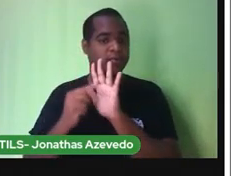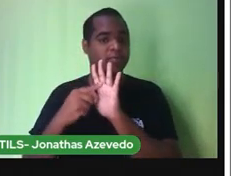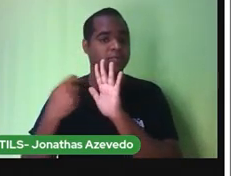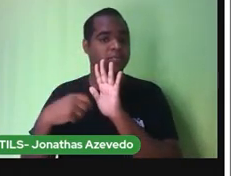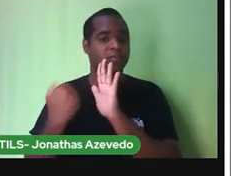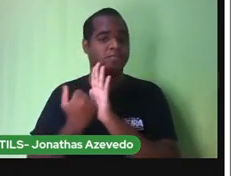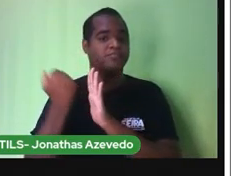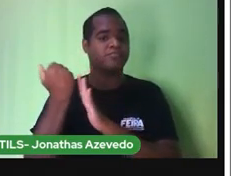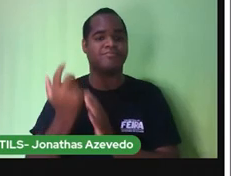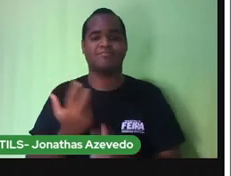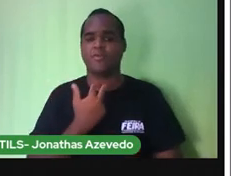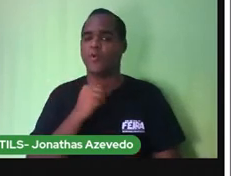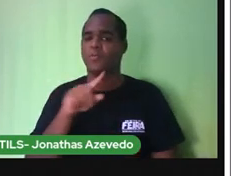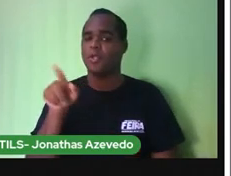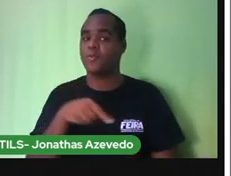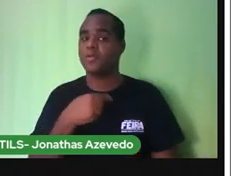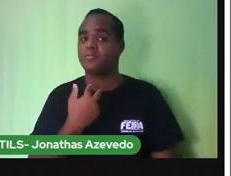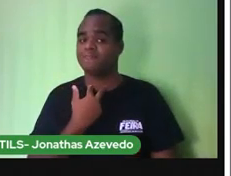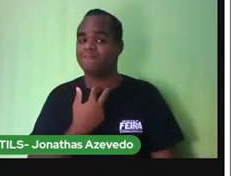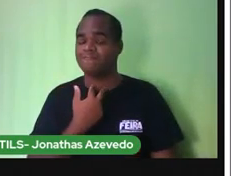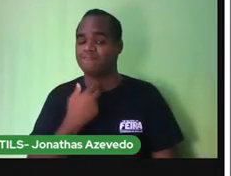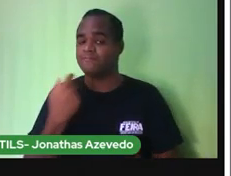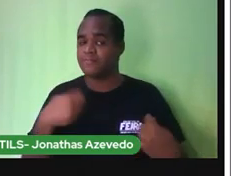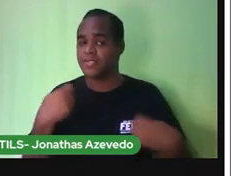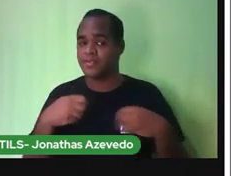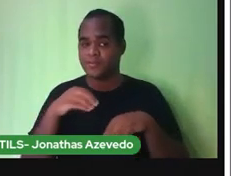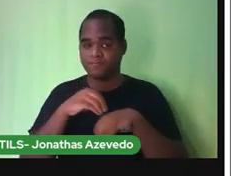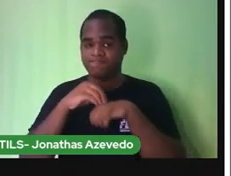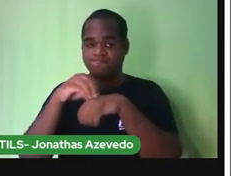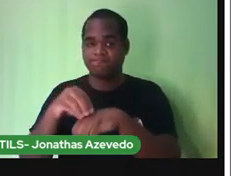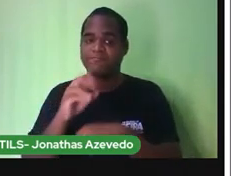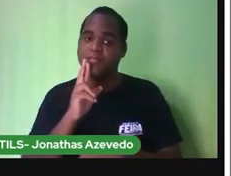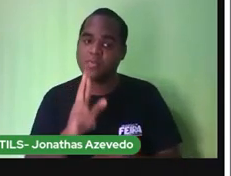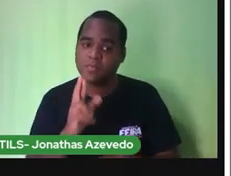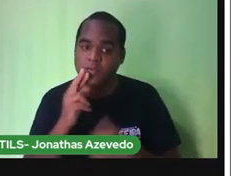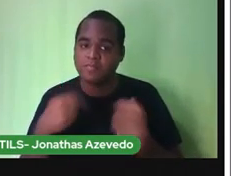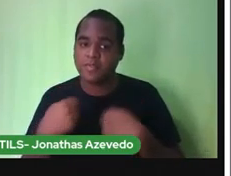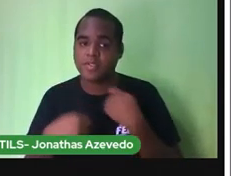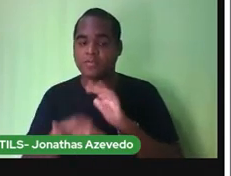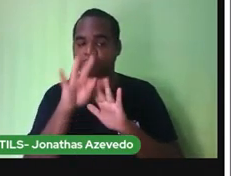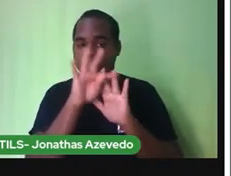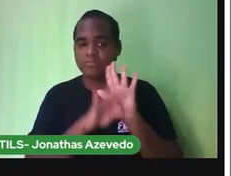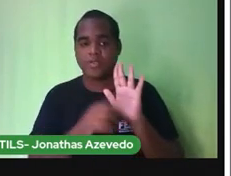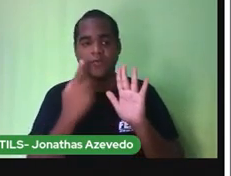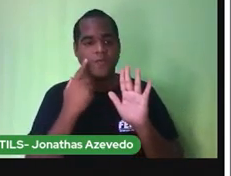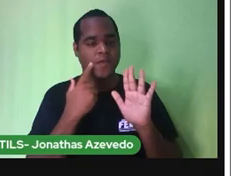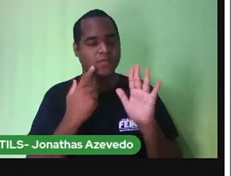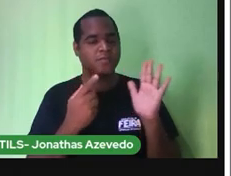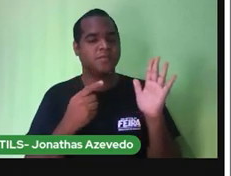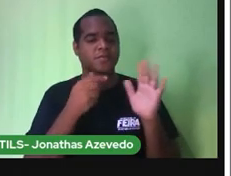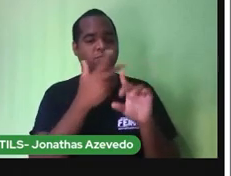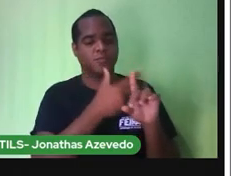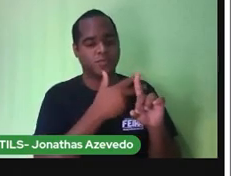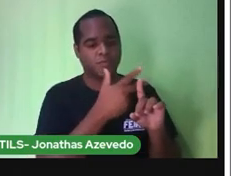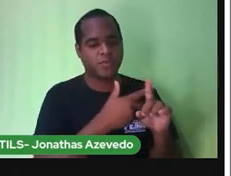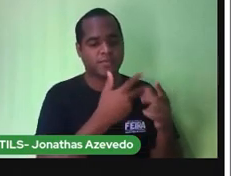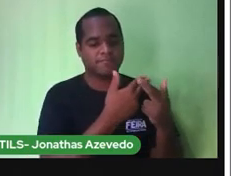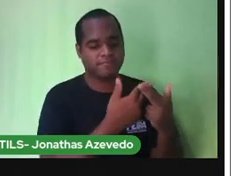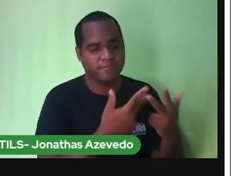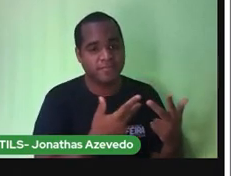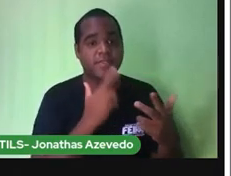inventar palavrinhas não podem tentar a resposta tem que voltar lá no texto e procurar